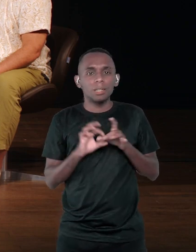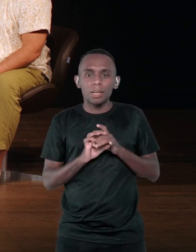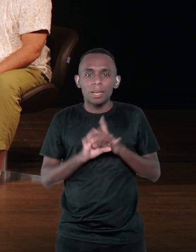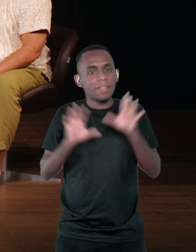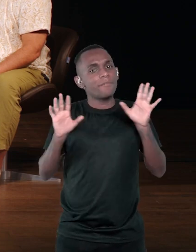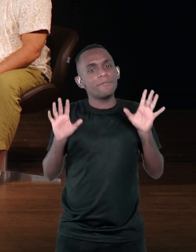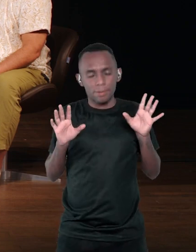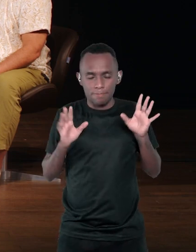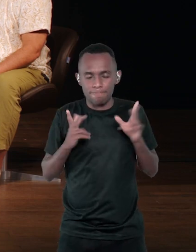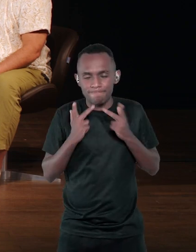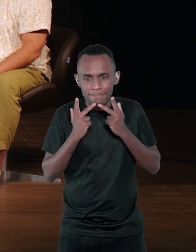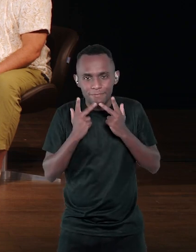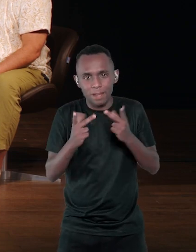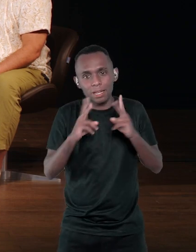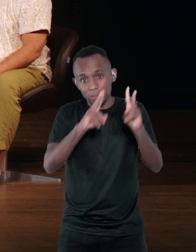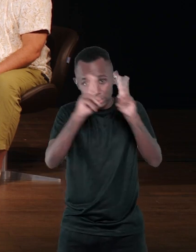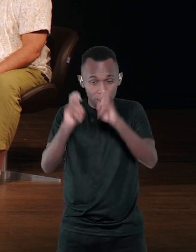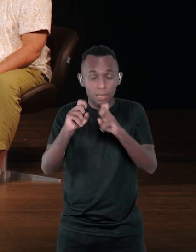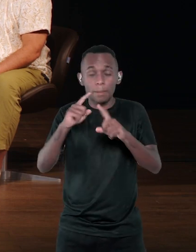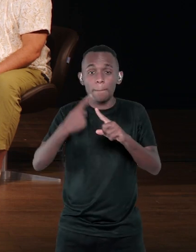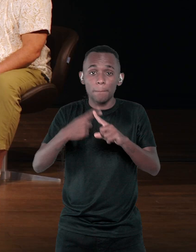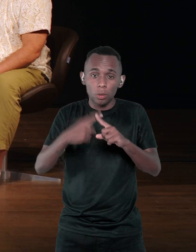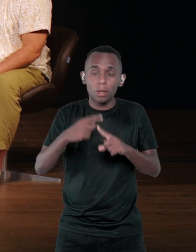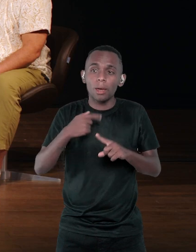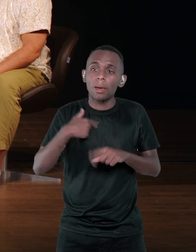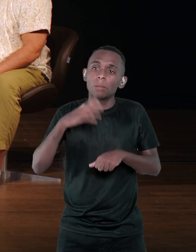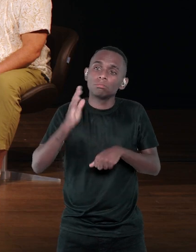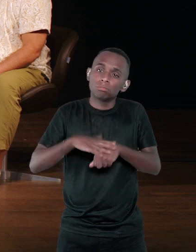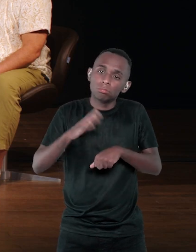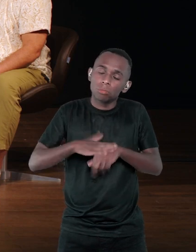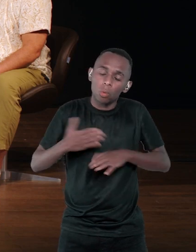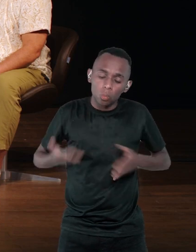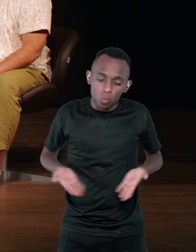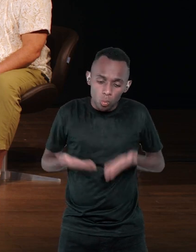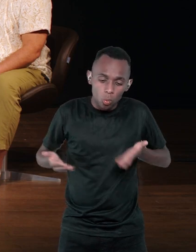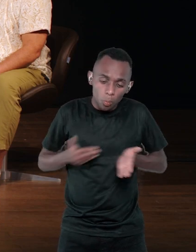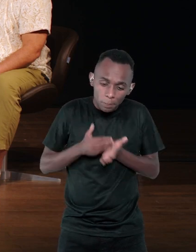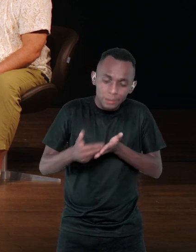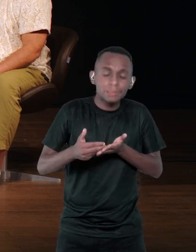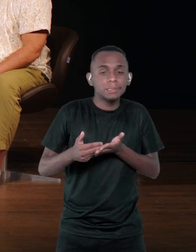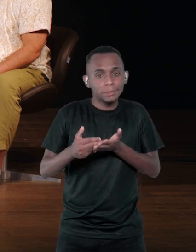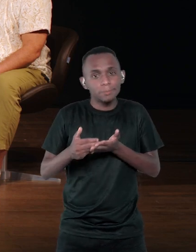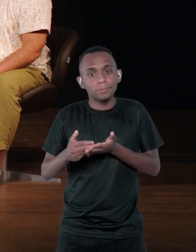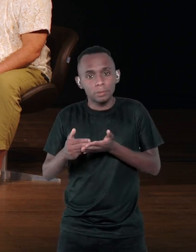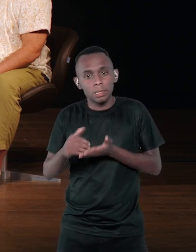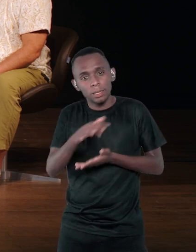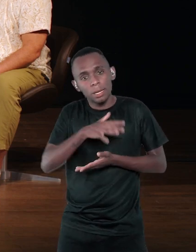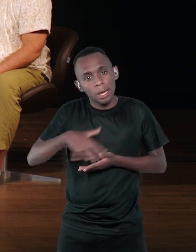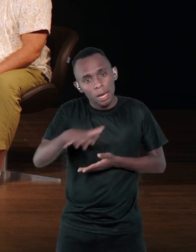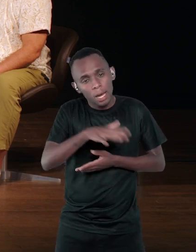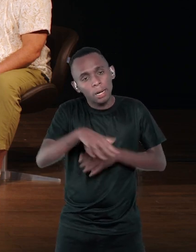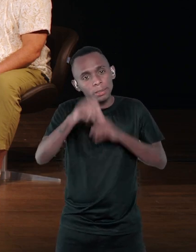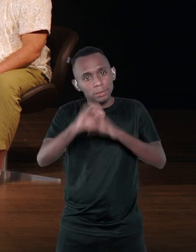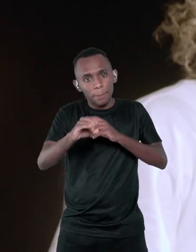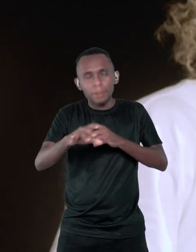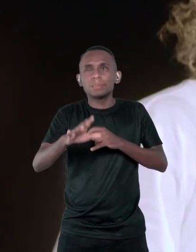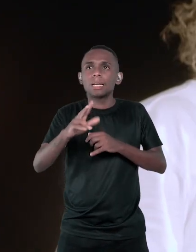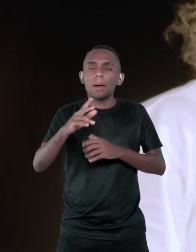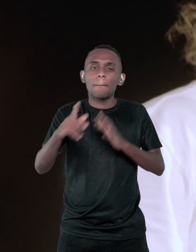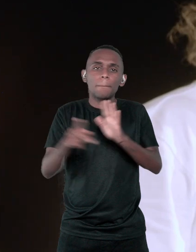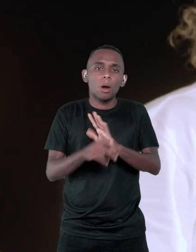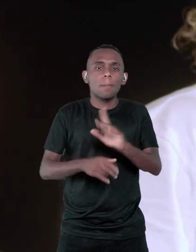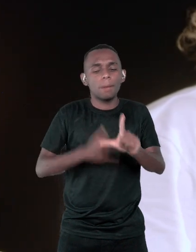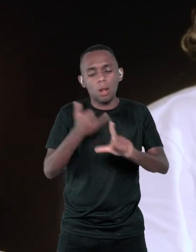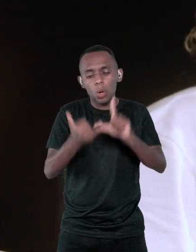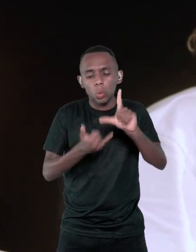falar deles, porque é uma iniciativa que eu acho que traz para o aprendizado uma ludicidade. Então, vão